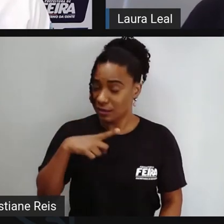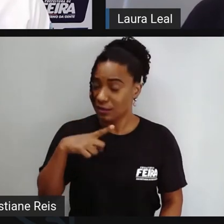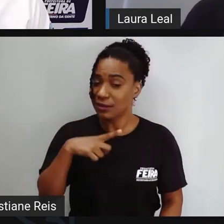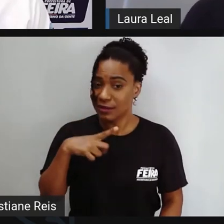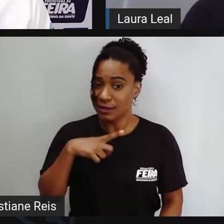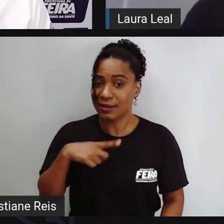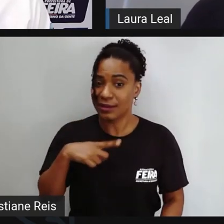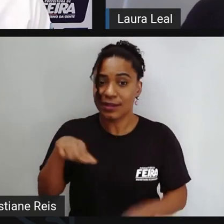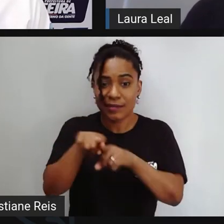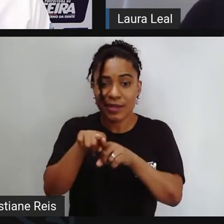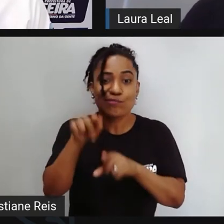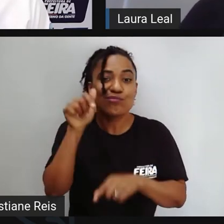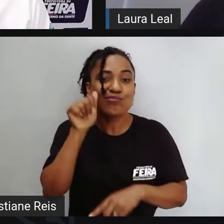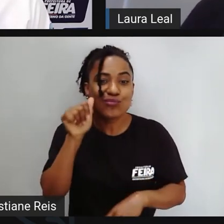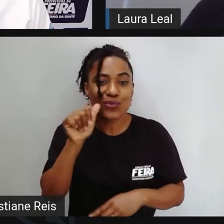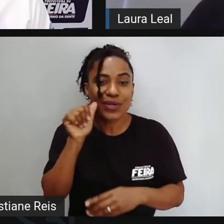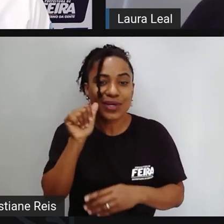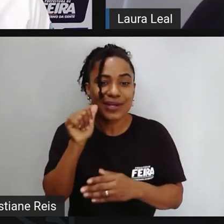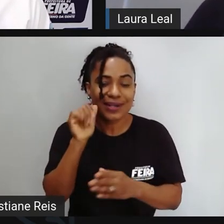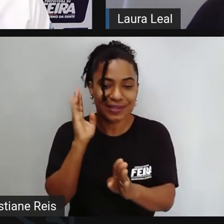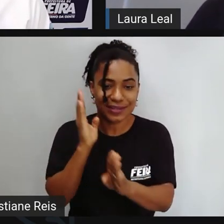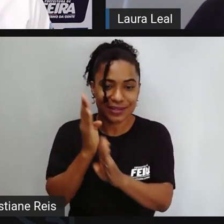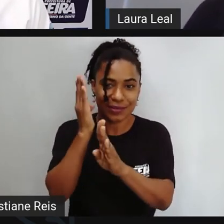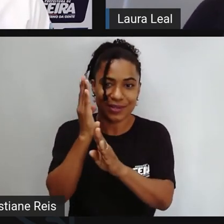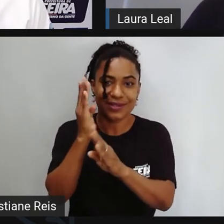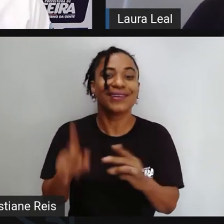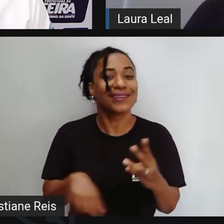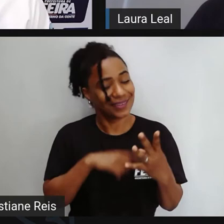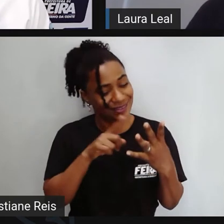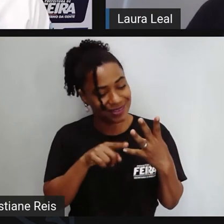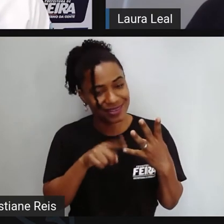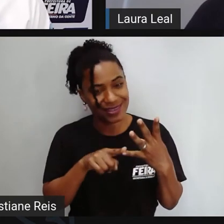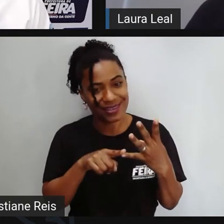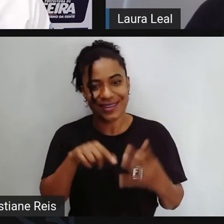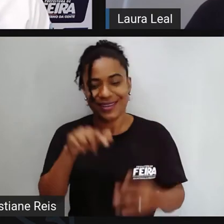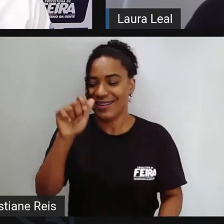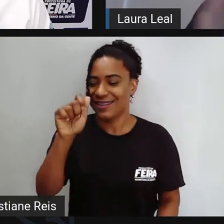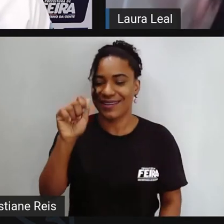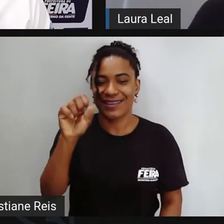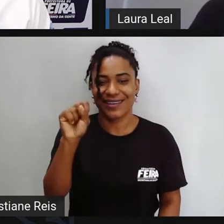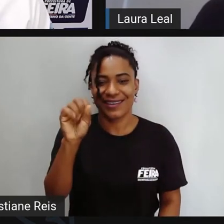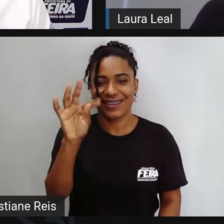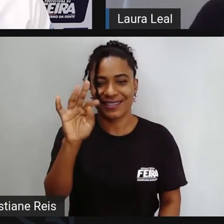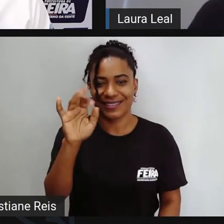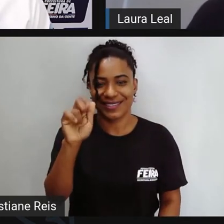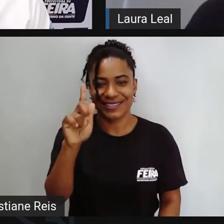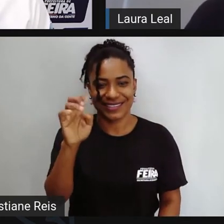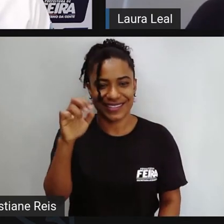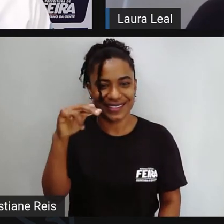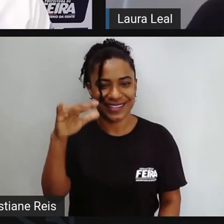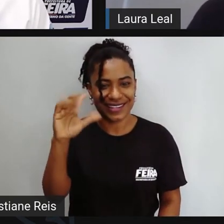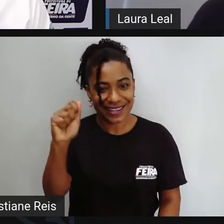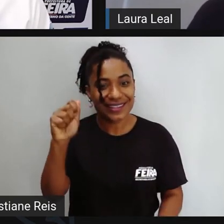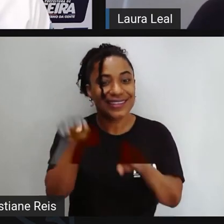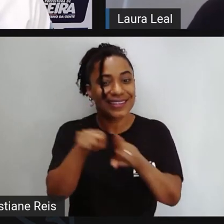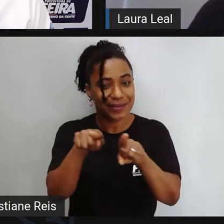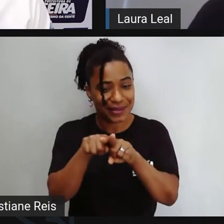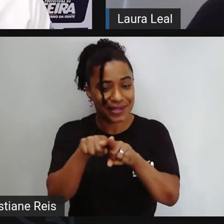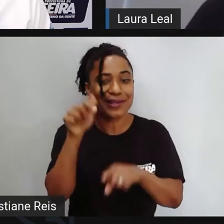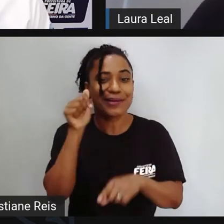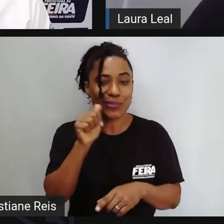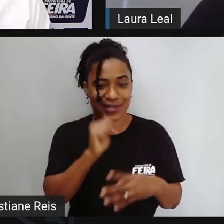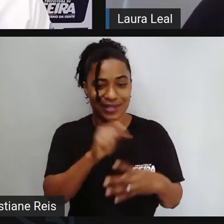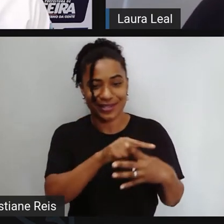que a vacina da AstraZeneca também foi liderada, o grupo de pesquisadores que desenvolveu também foi liderado por uma